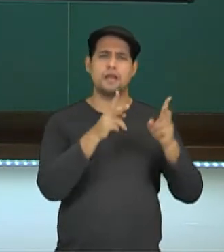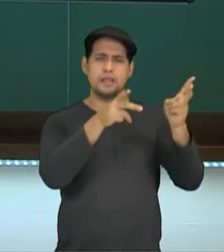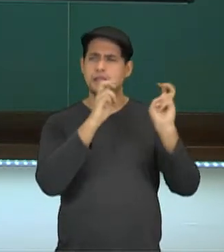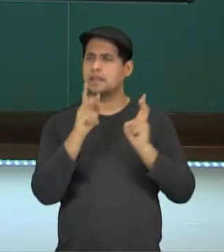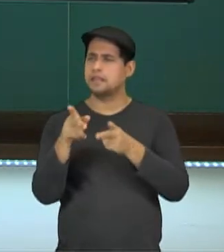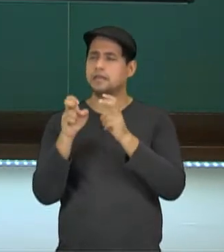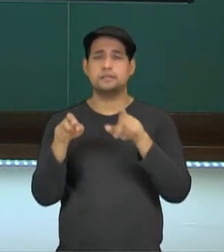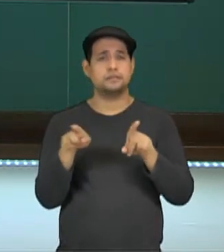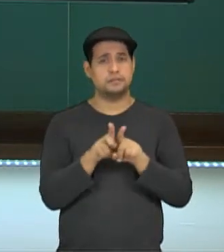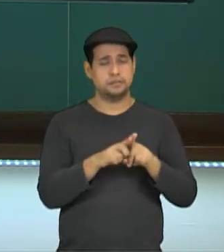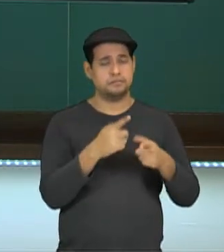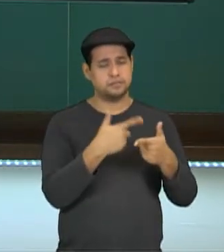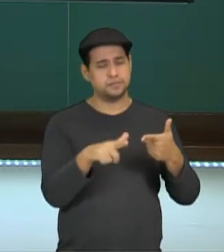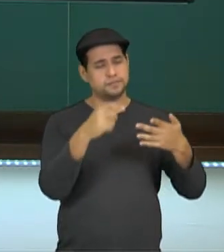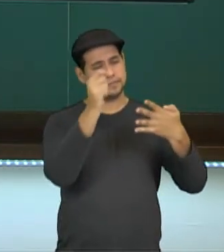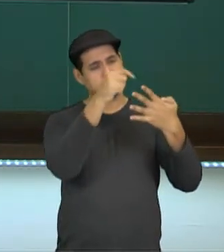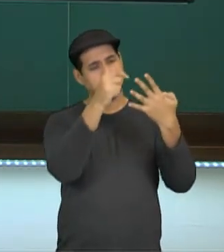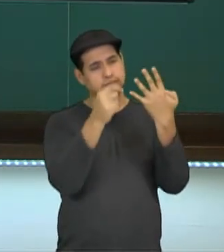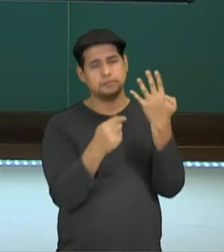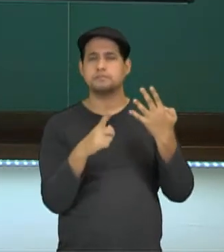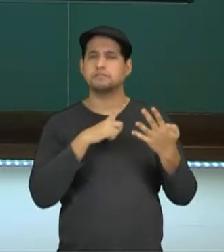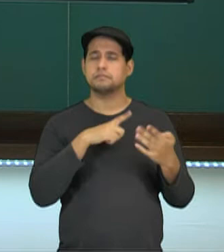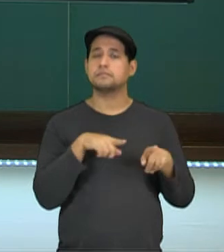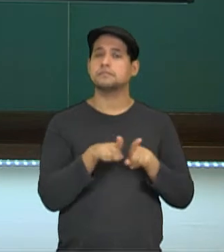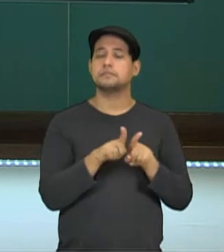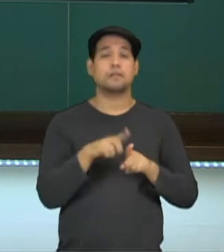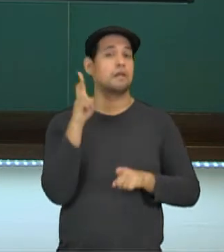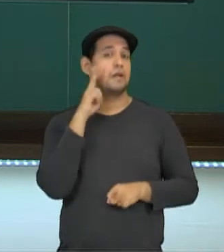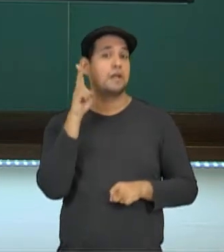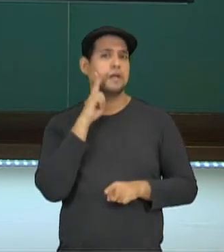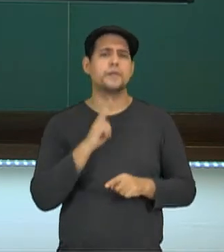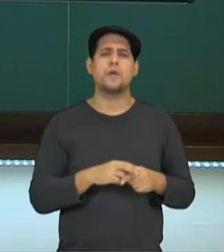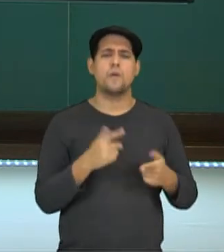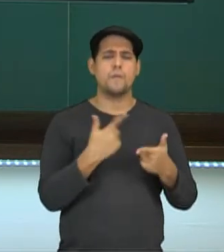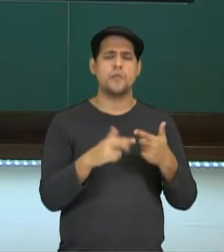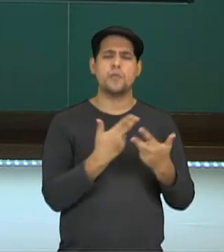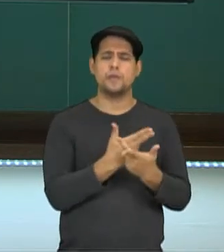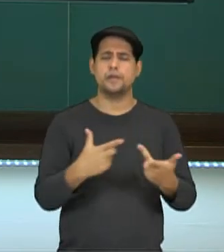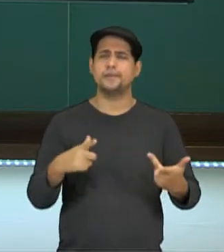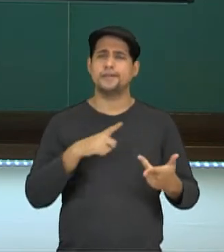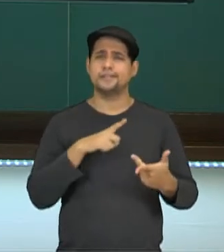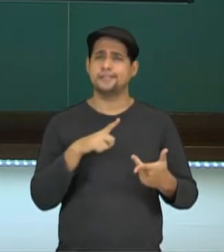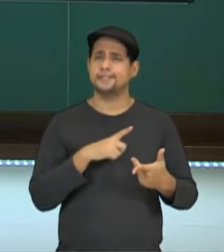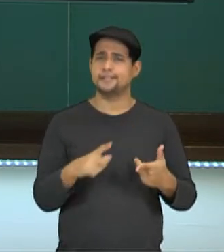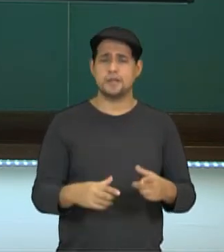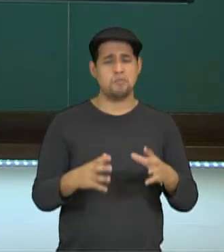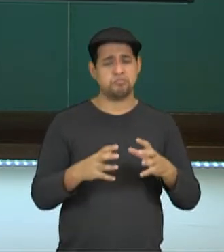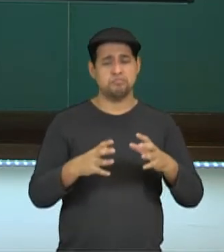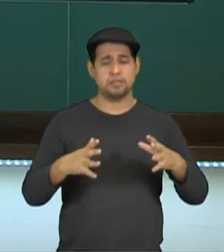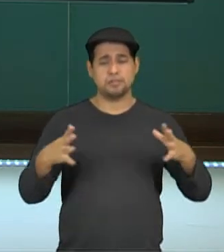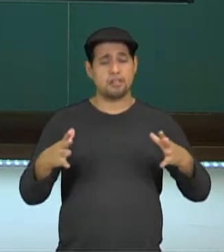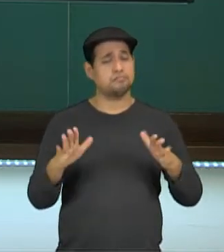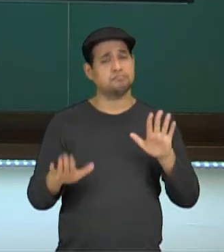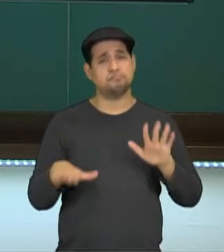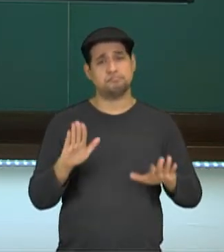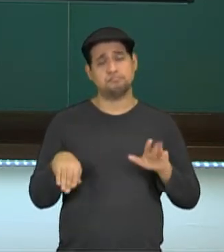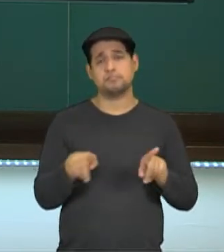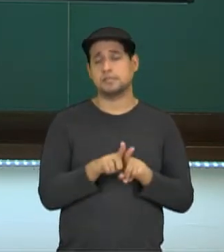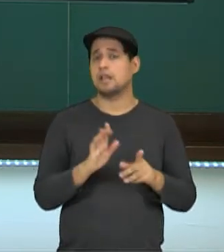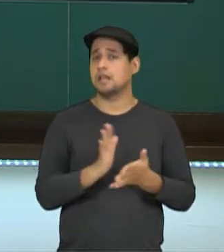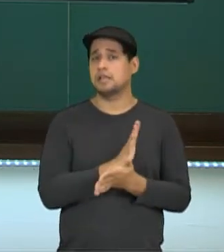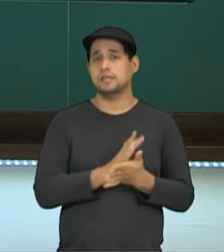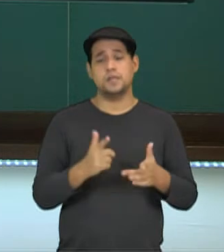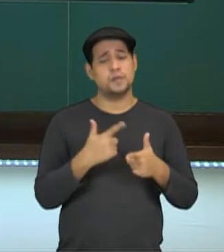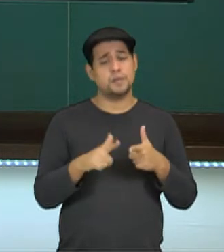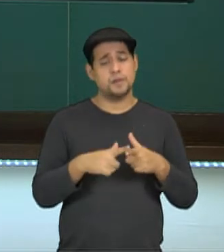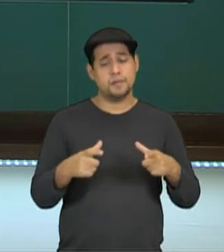identificar o problema, definir qual é o problema. Lembre-se, né, os problemas, eles têm o tamanho que a gente dá a eles. Então, às vezes, o problema